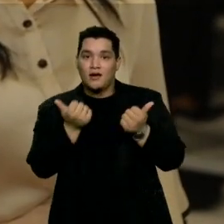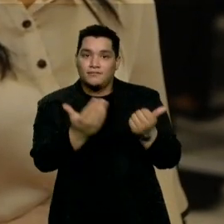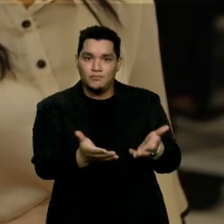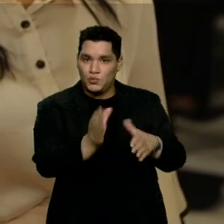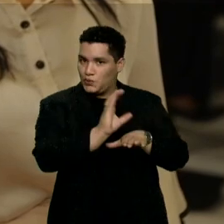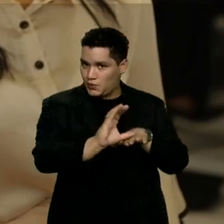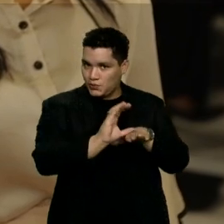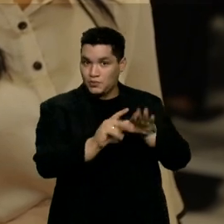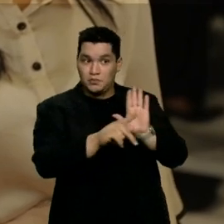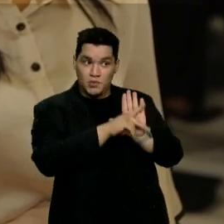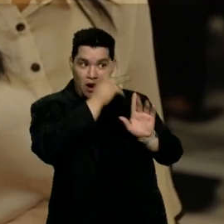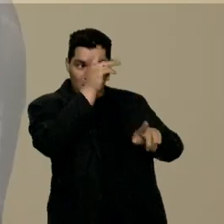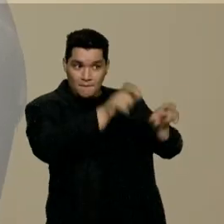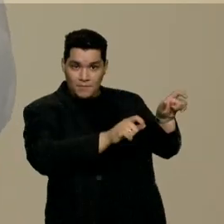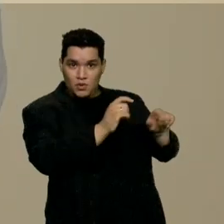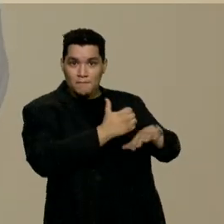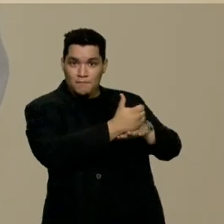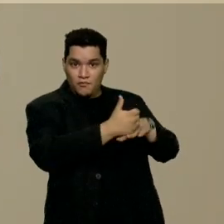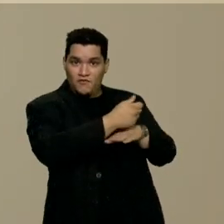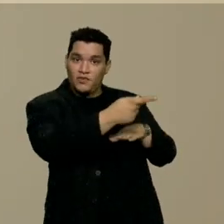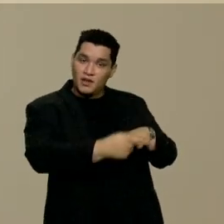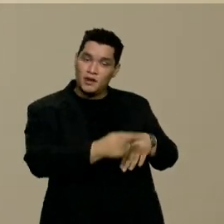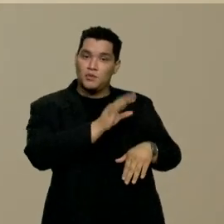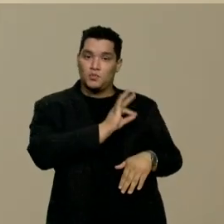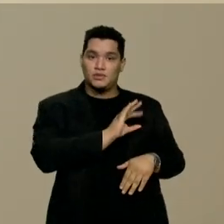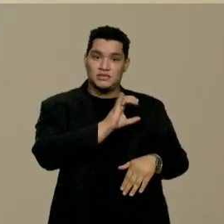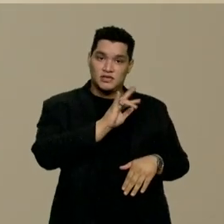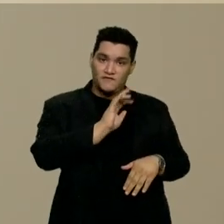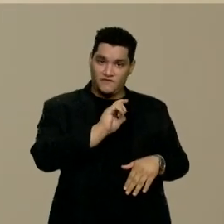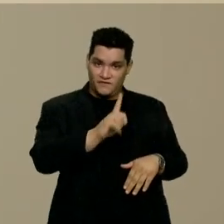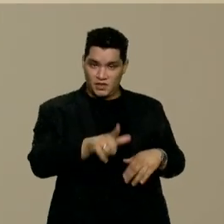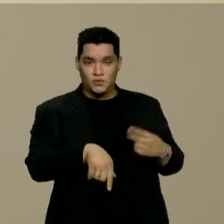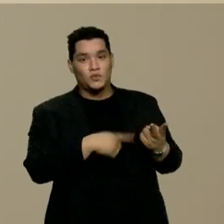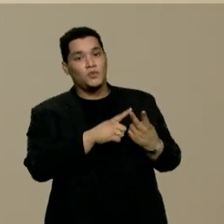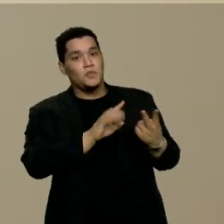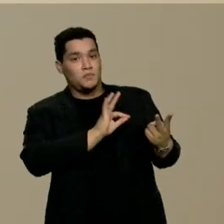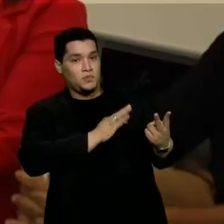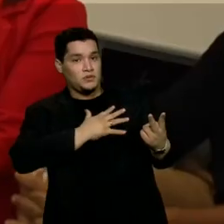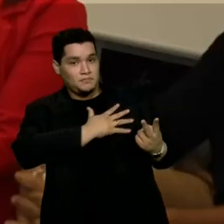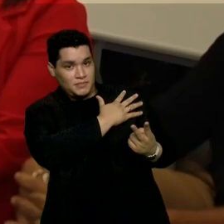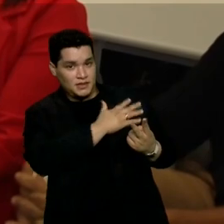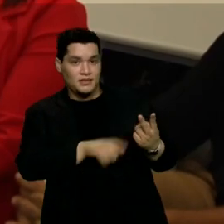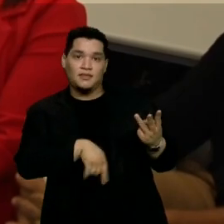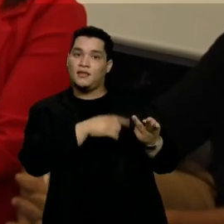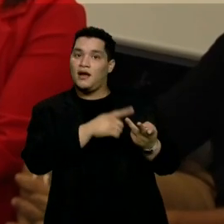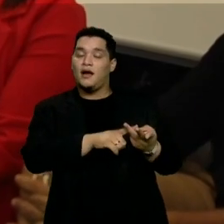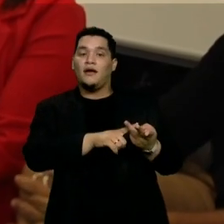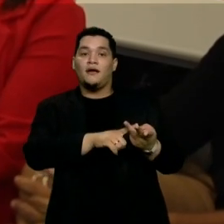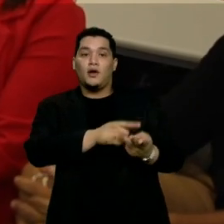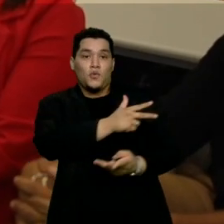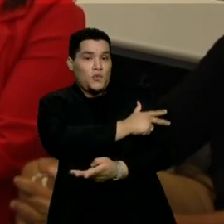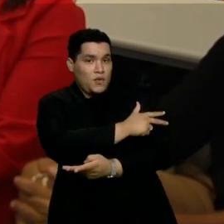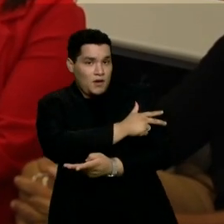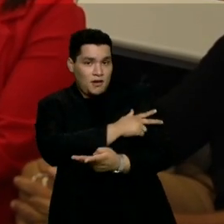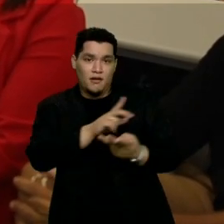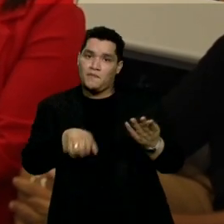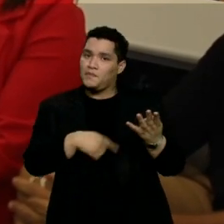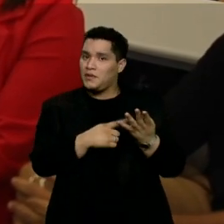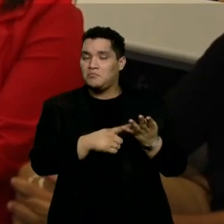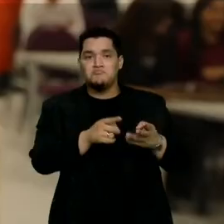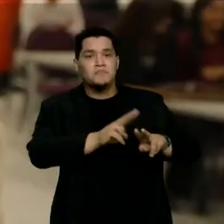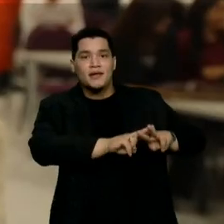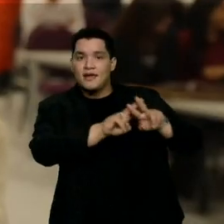integrantes da Polícia Civil Polícia Militar Corpo de Bombeiros perícia e guarda municipal todos nessa perspectiva de